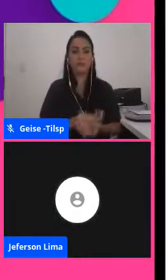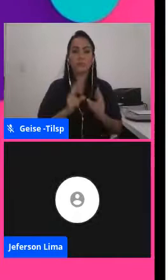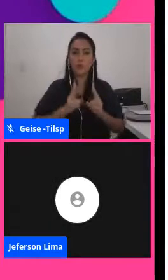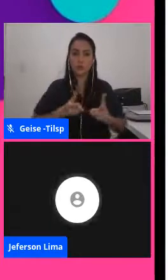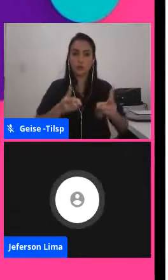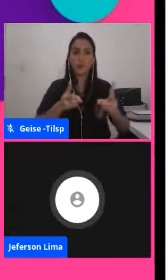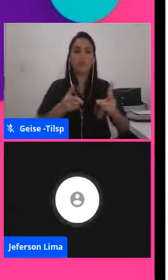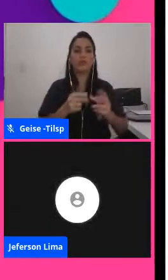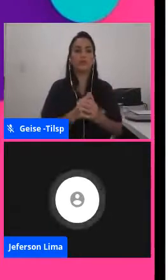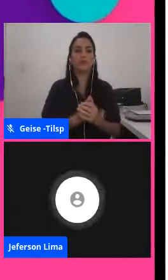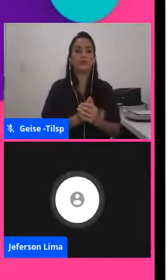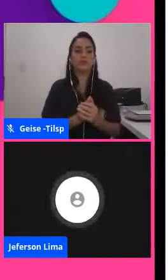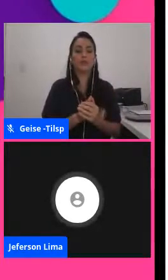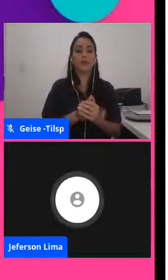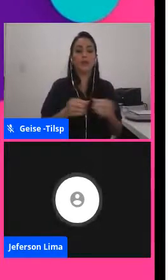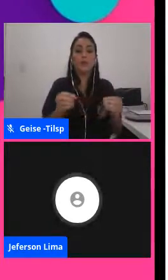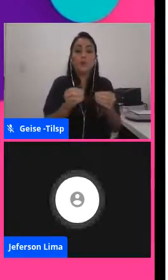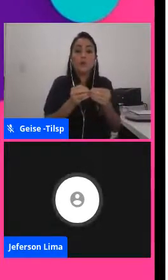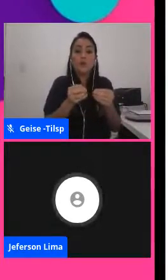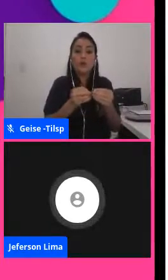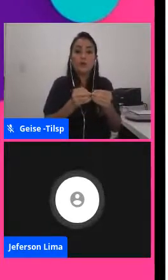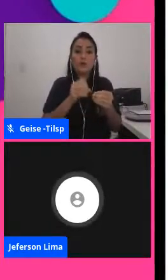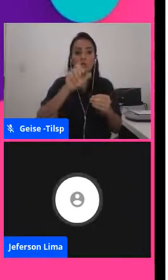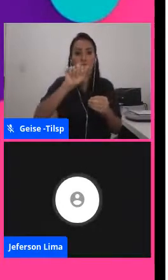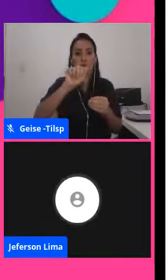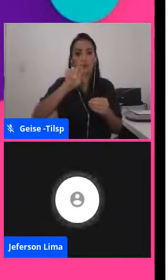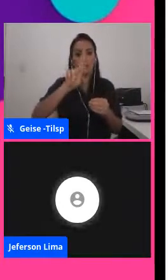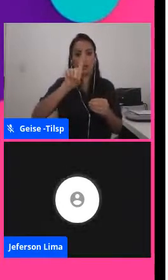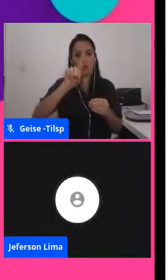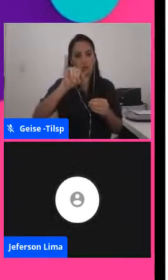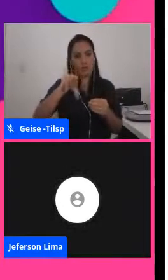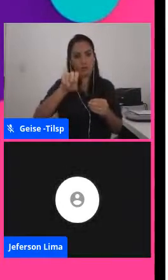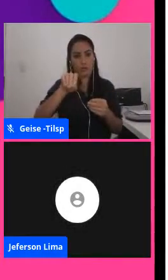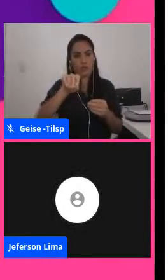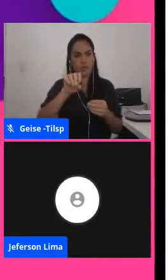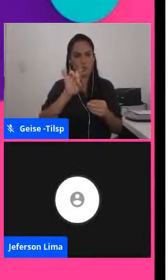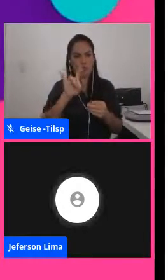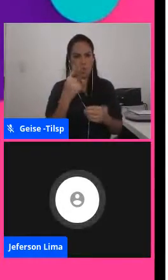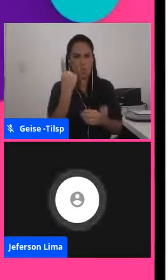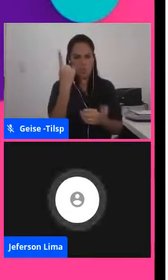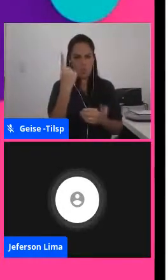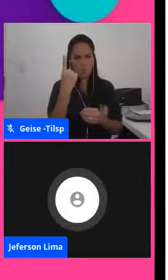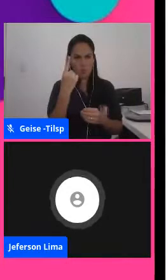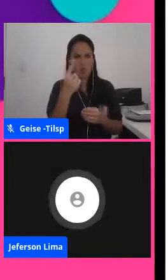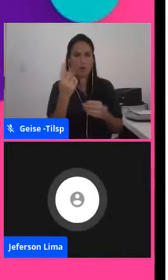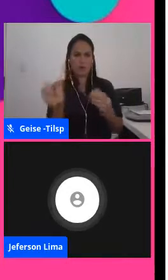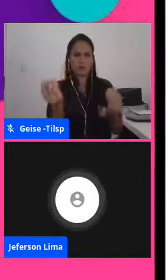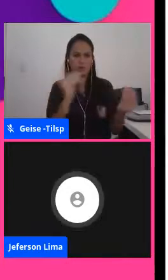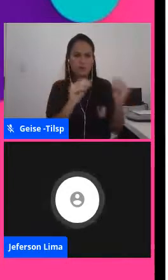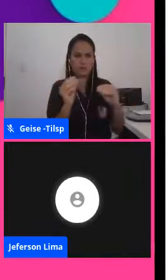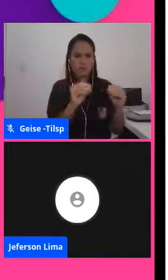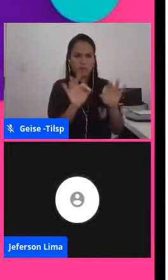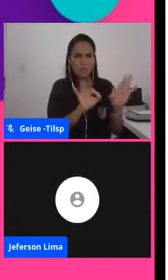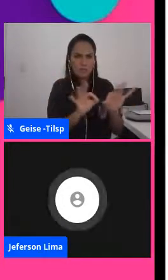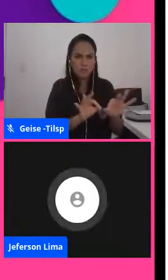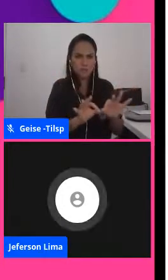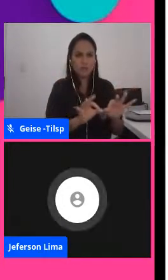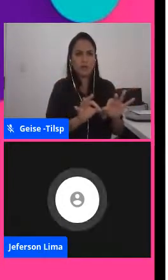é a única opção para você programar dispositivos embarcados. E isso é muito